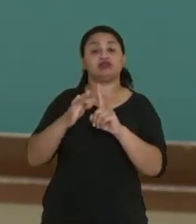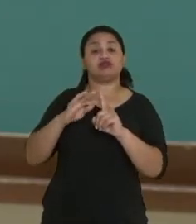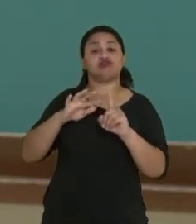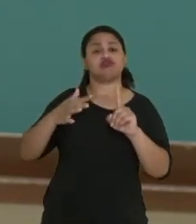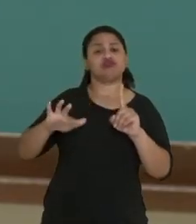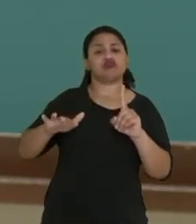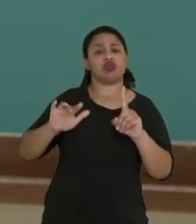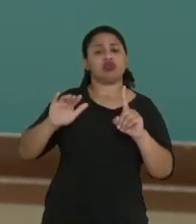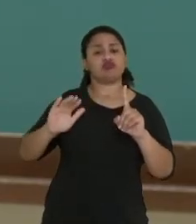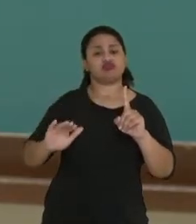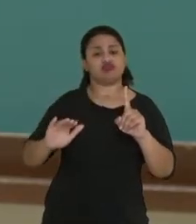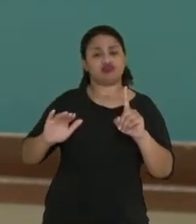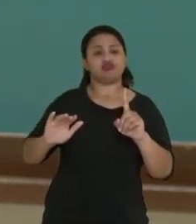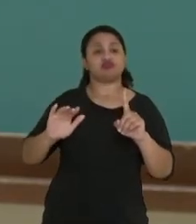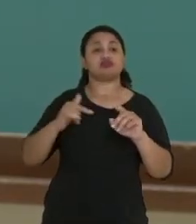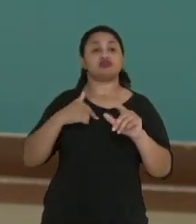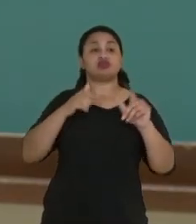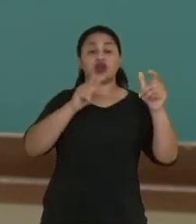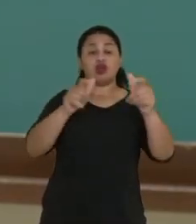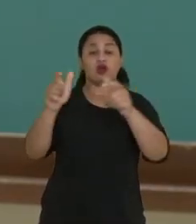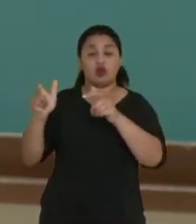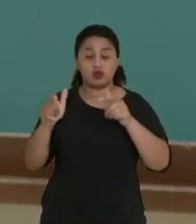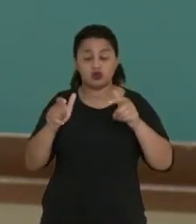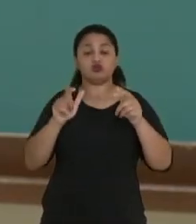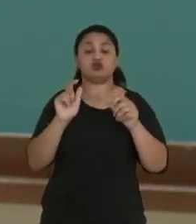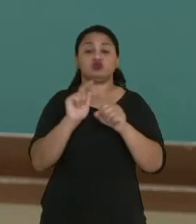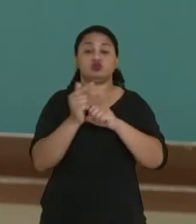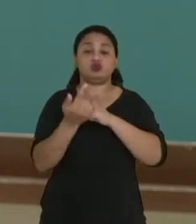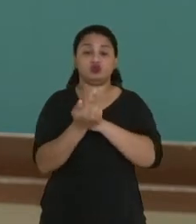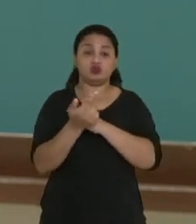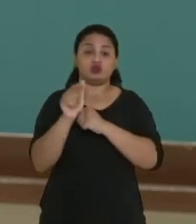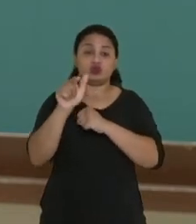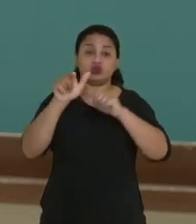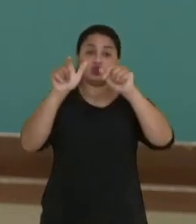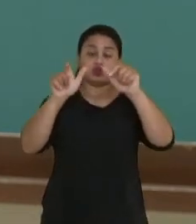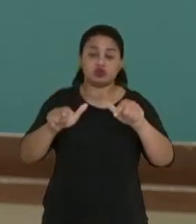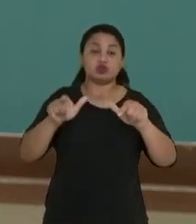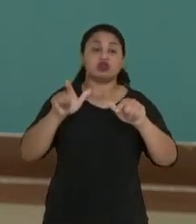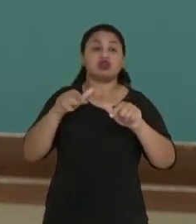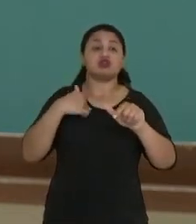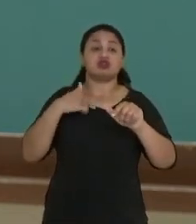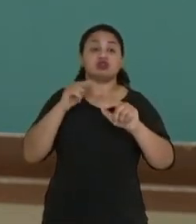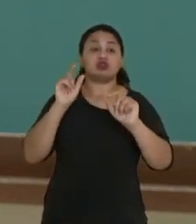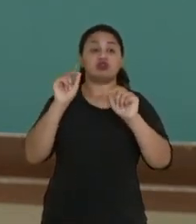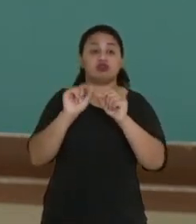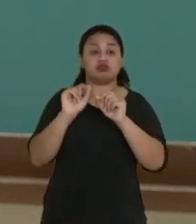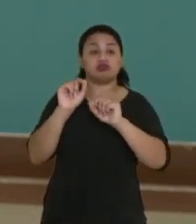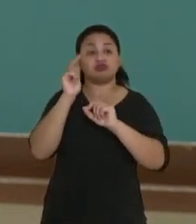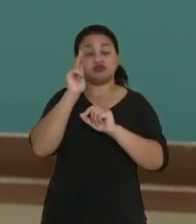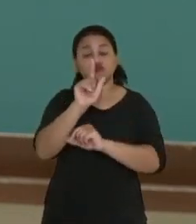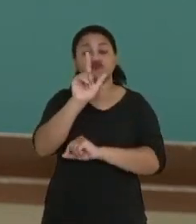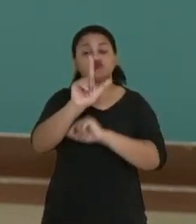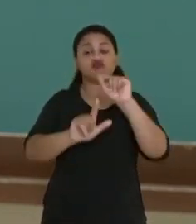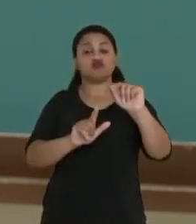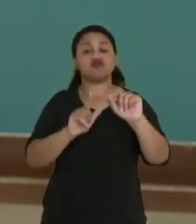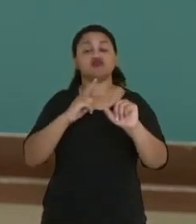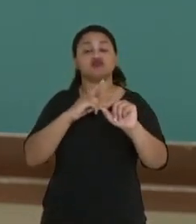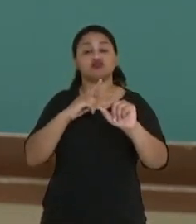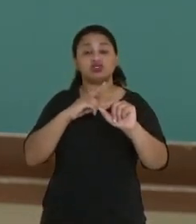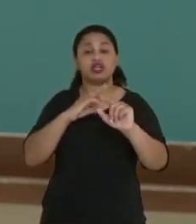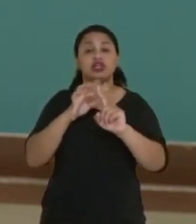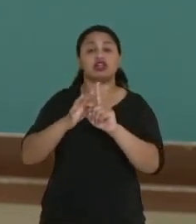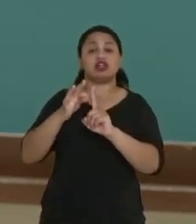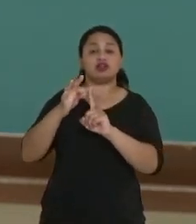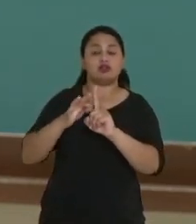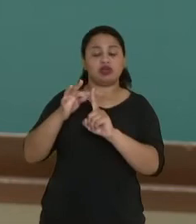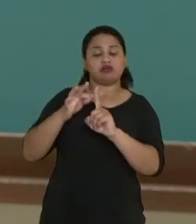a localização geográfica da Chapada Diamantina vai permitir que ela tenha temperaturas mais amenas,